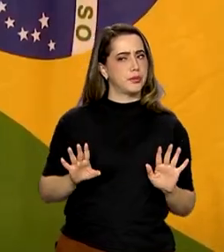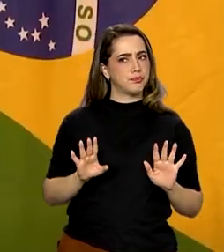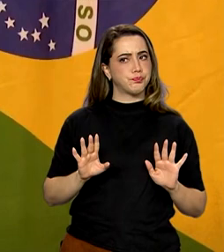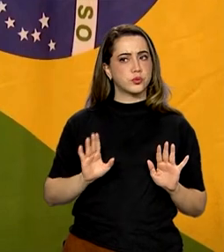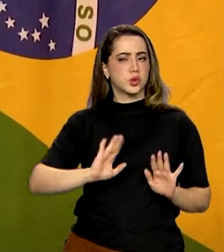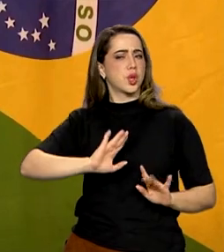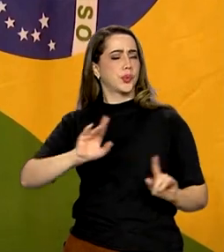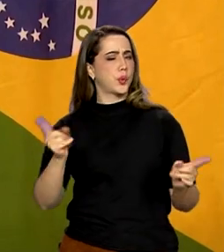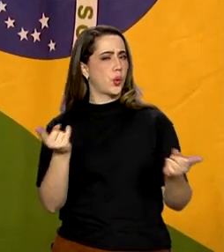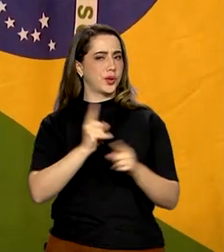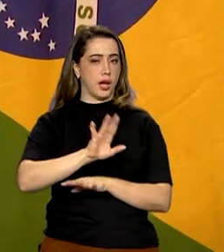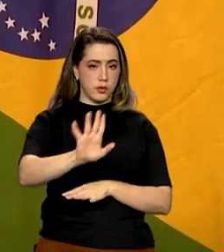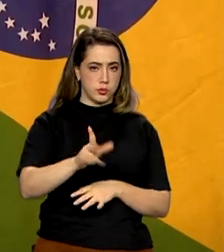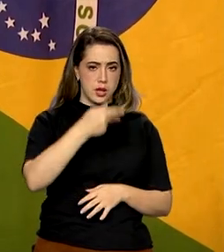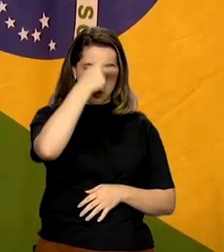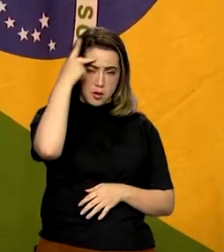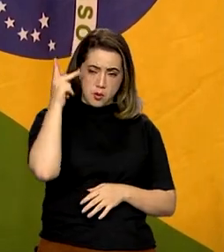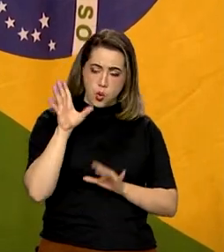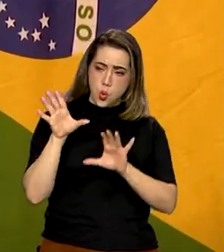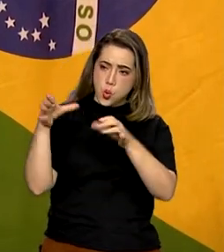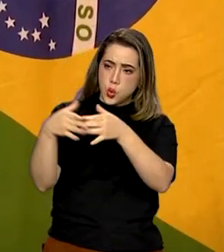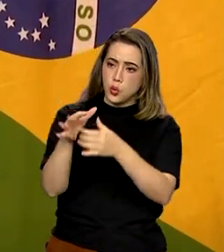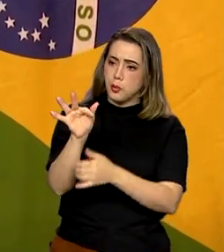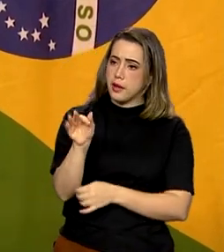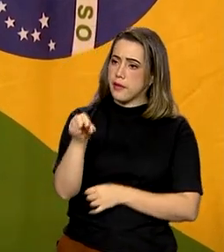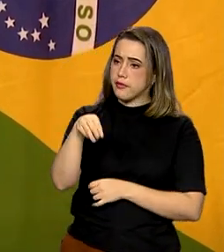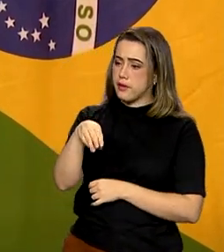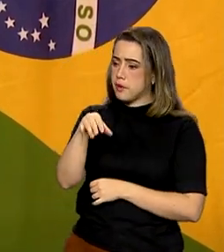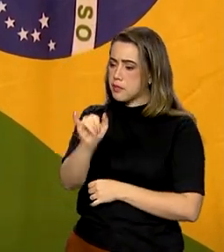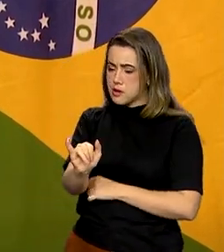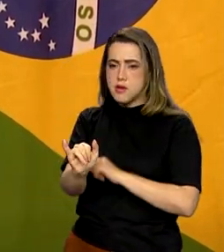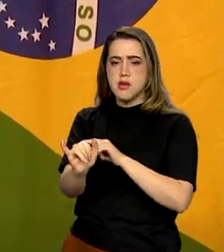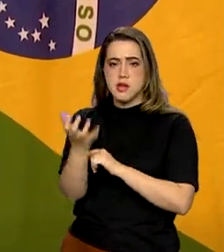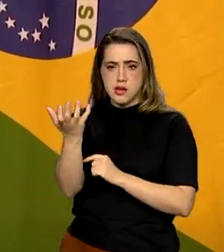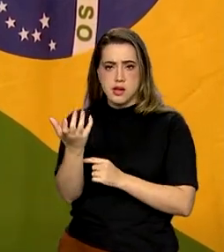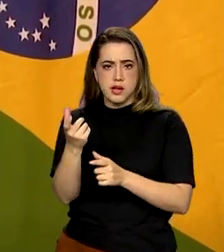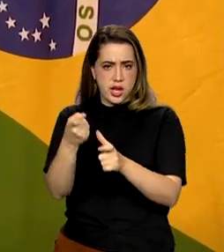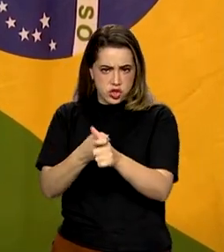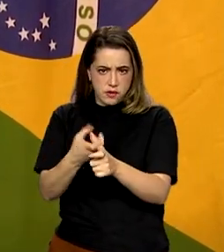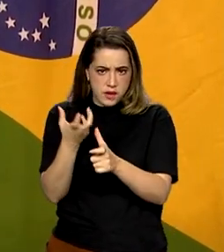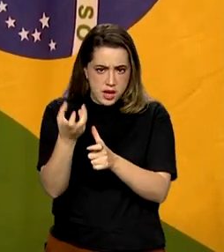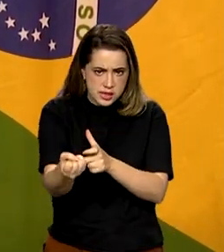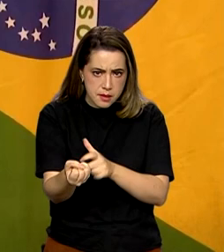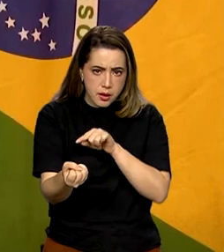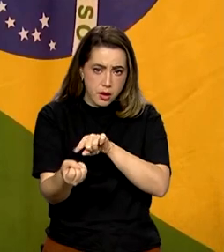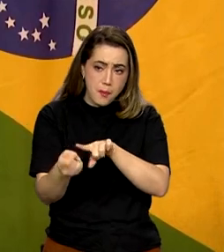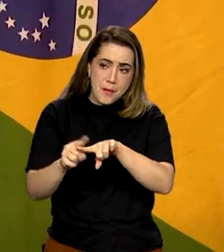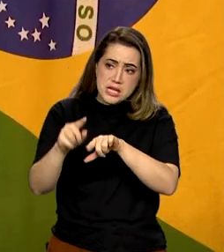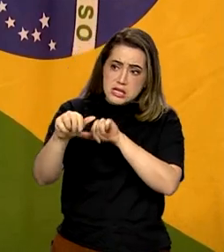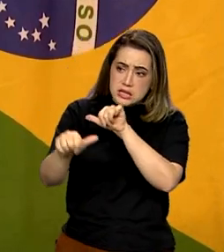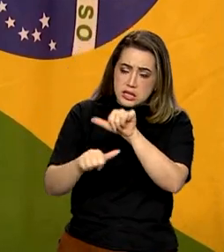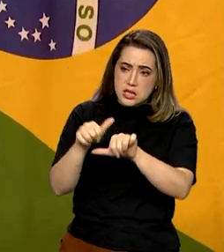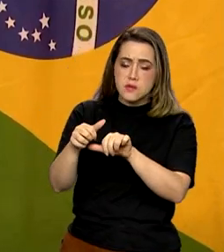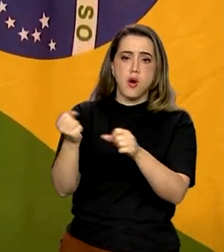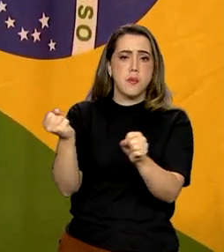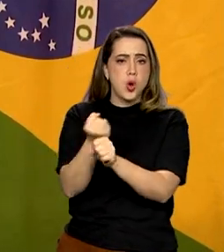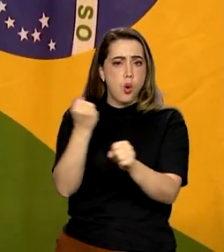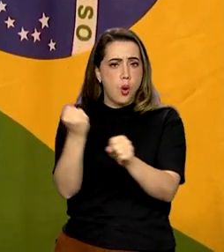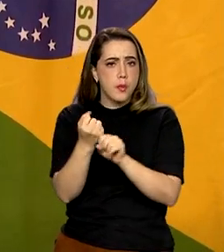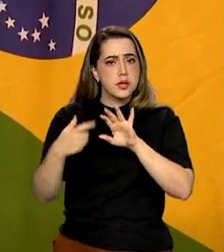de querer de receber essa dívida, não transforma essa dívida em obras